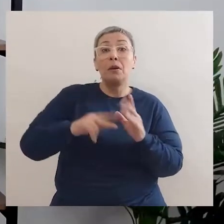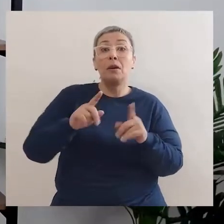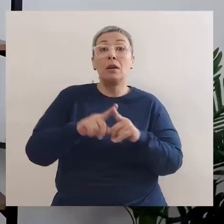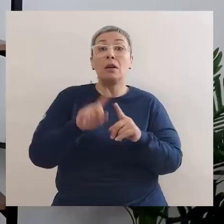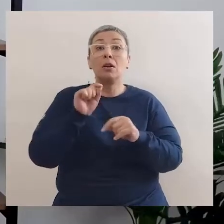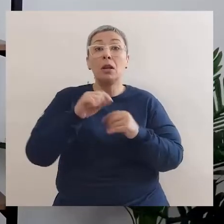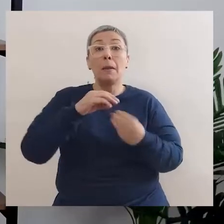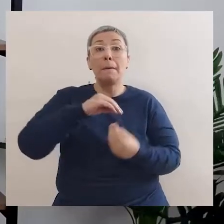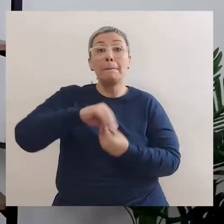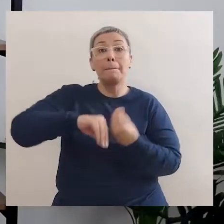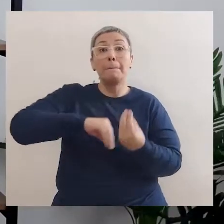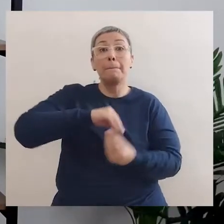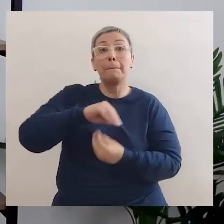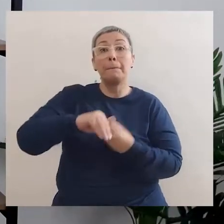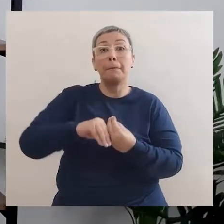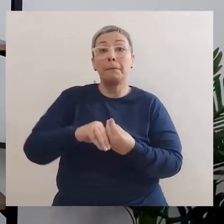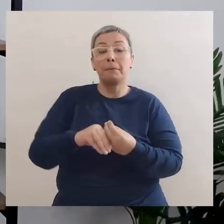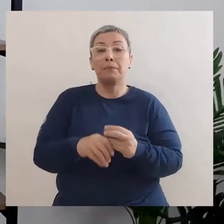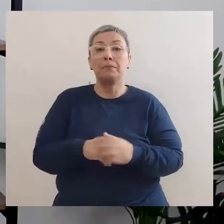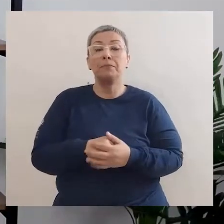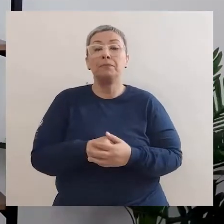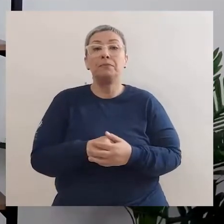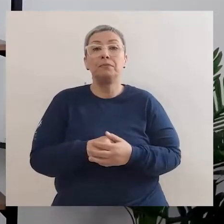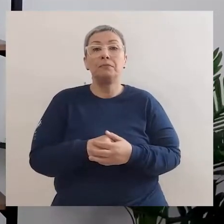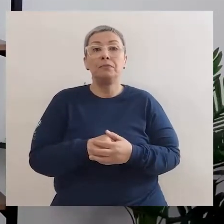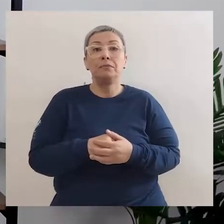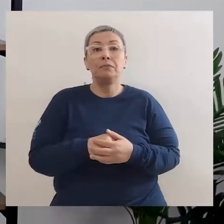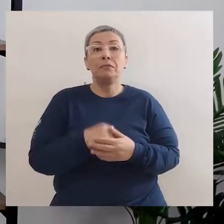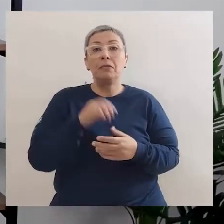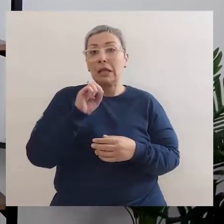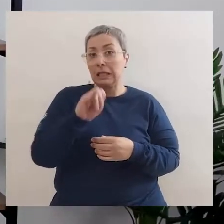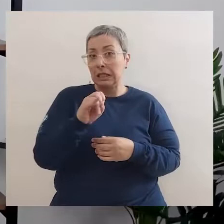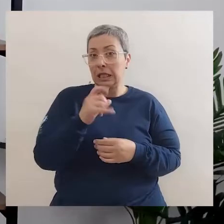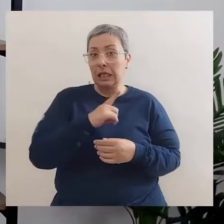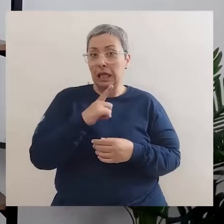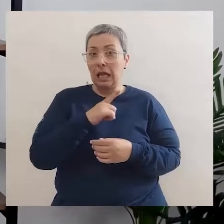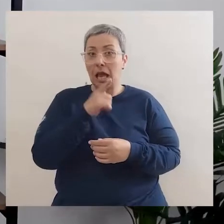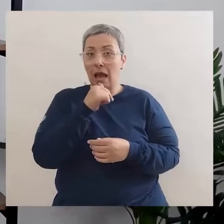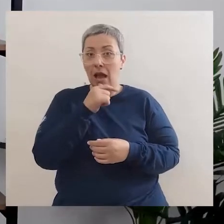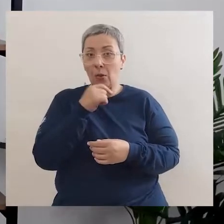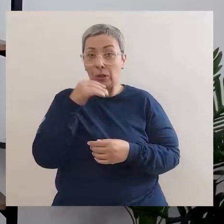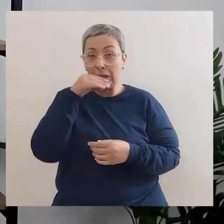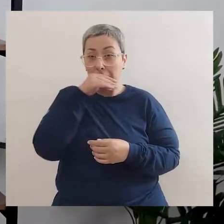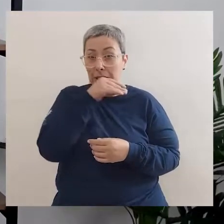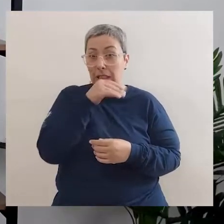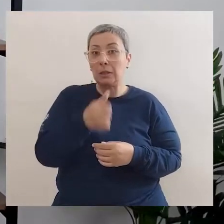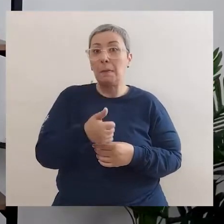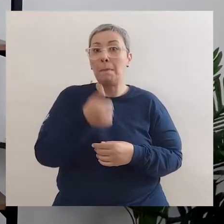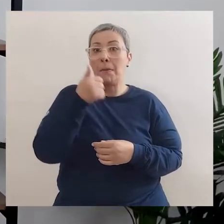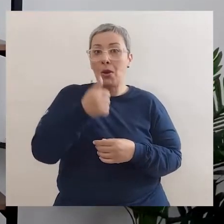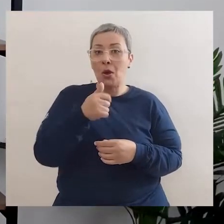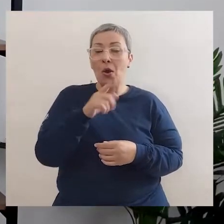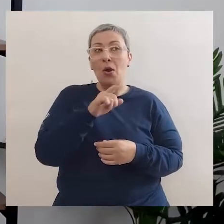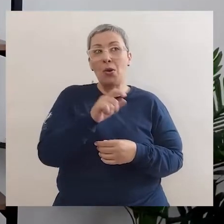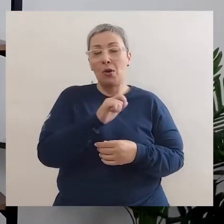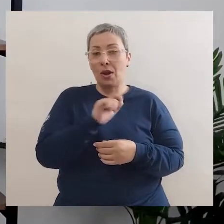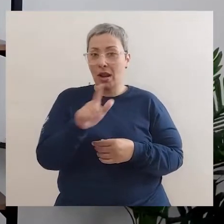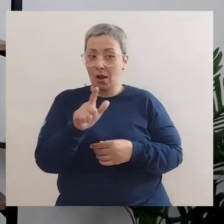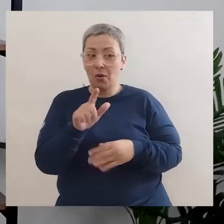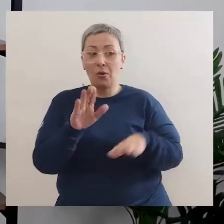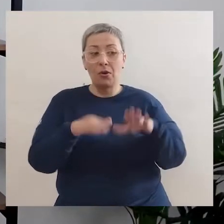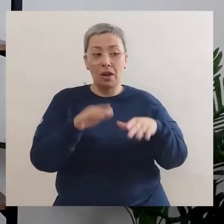Se você tiver água quente é melhor, sabe por quê? Porque tem coloral, esse coloral que a gente compra no mercado, ele não é